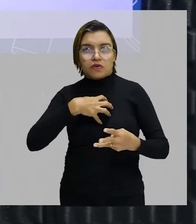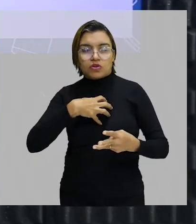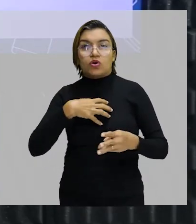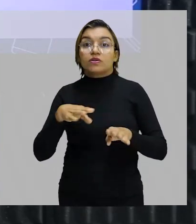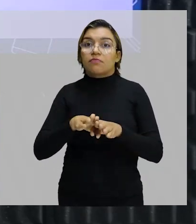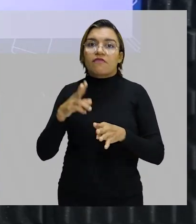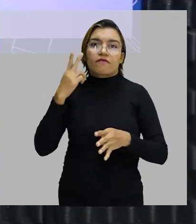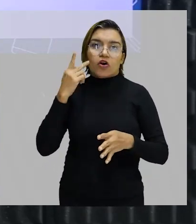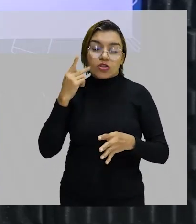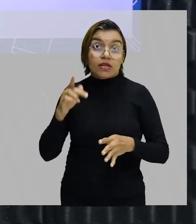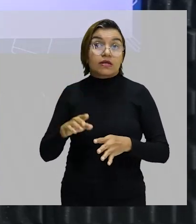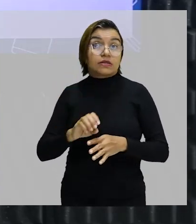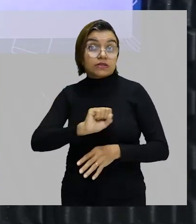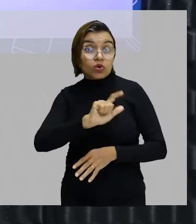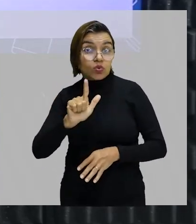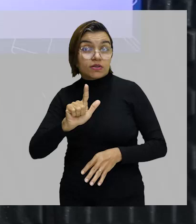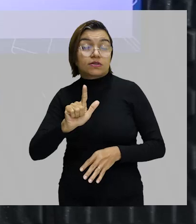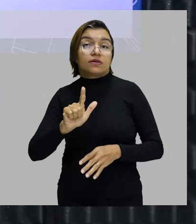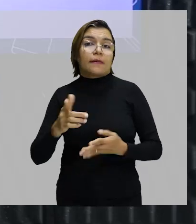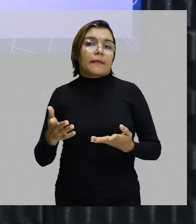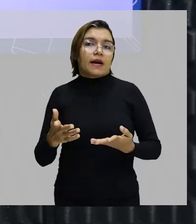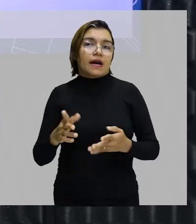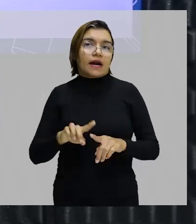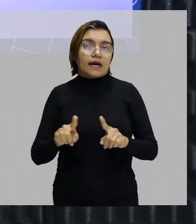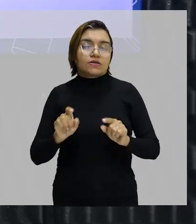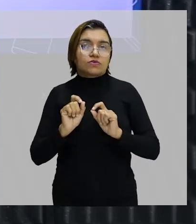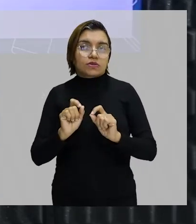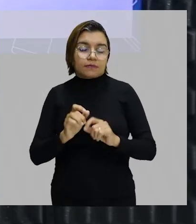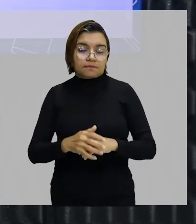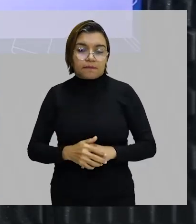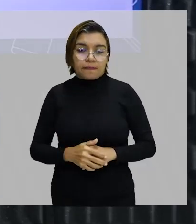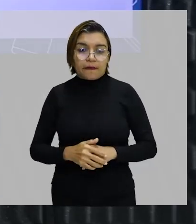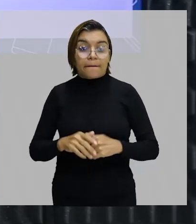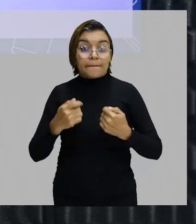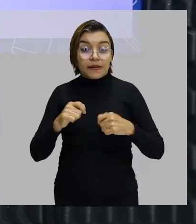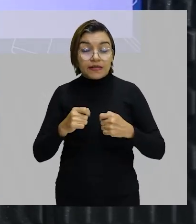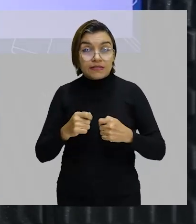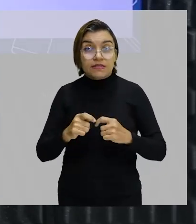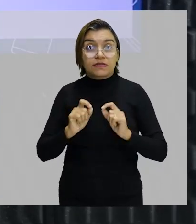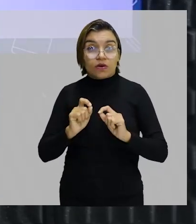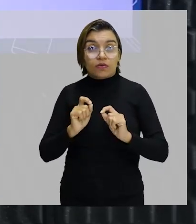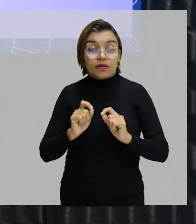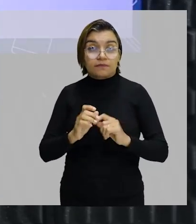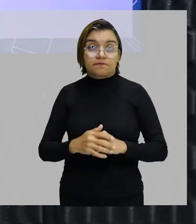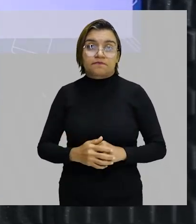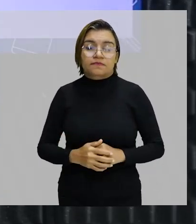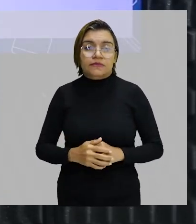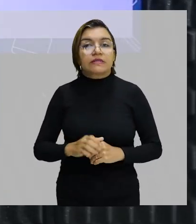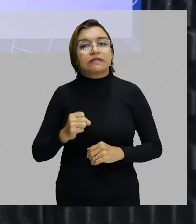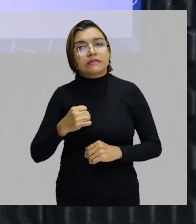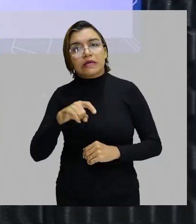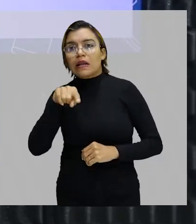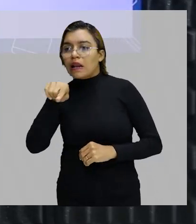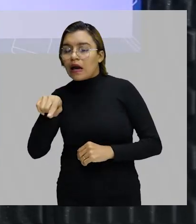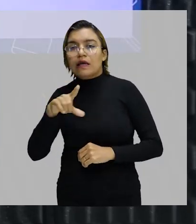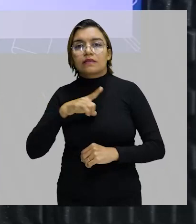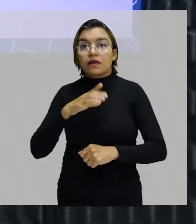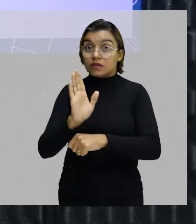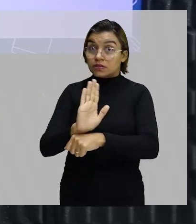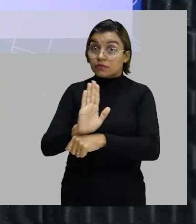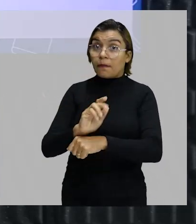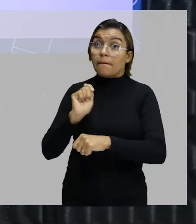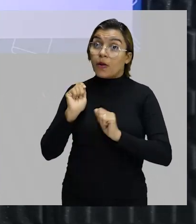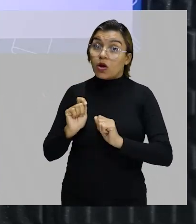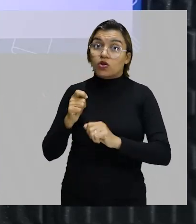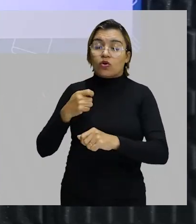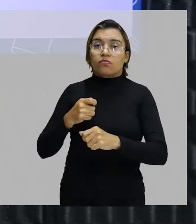aqui em São Luís. Beleza? Nem sempre chega na vila, porque aí, como eu te disse, precisa da infraestrutura do cinema. Mas se tiver o cinema lá, o cara pode comprar e passar